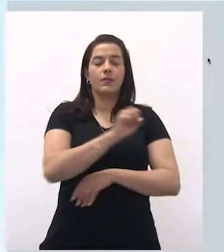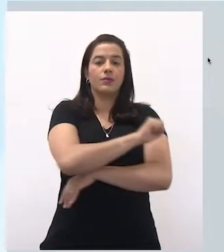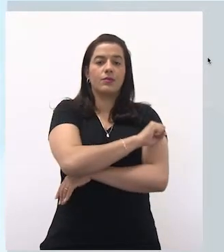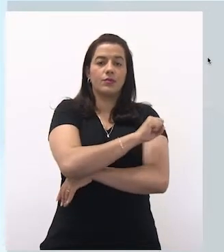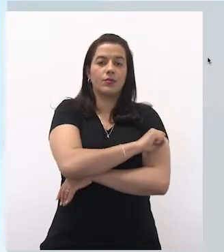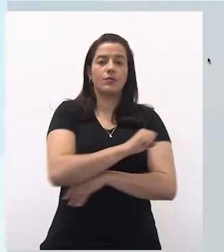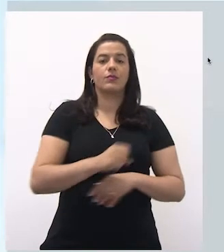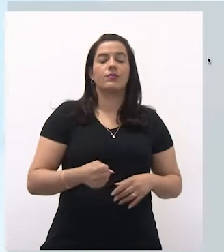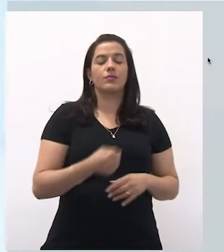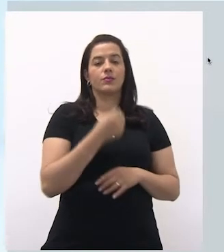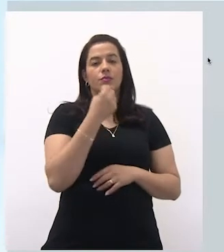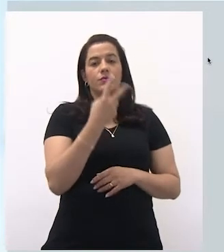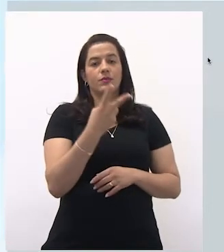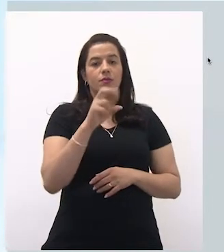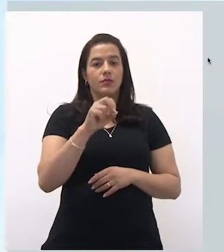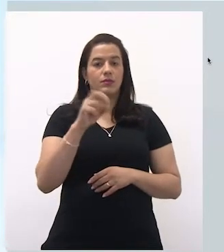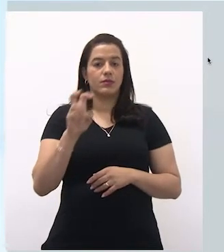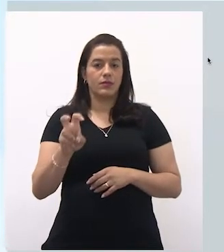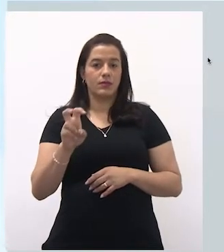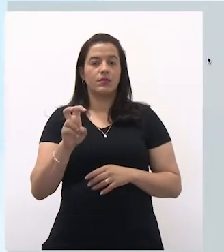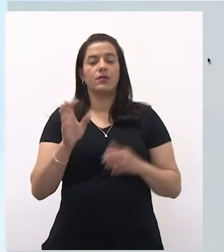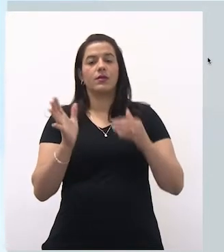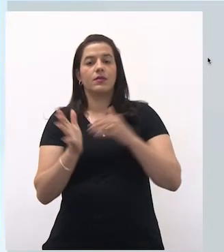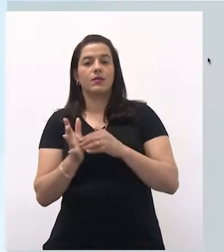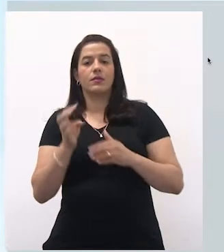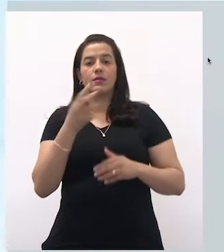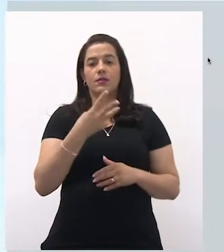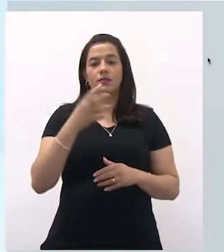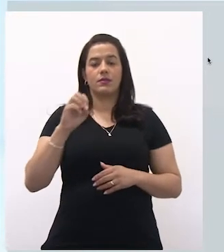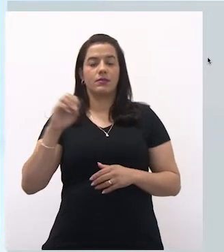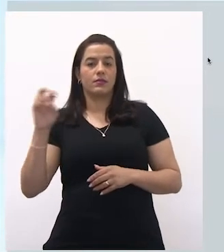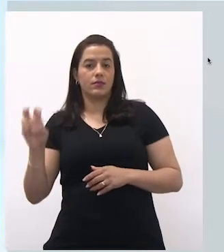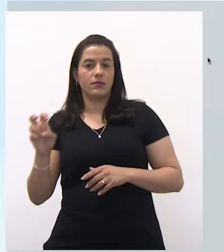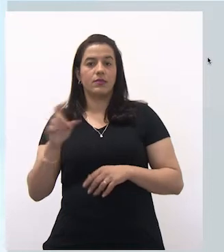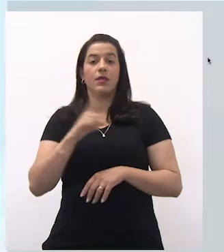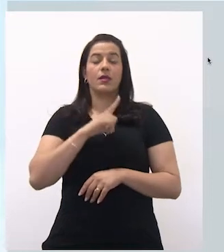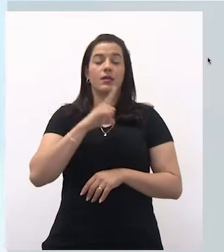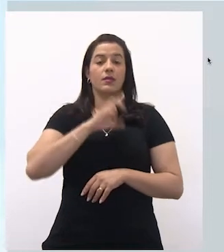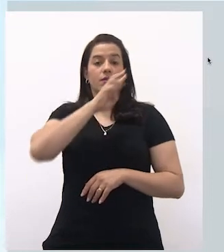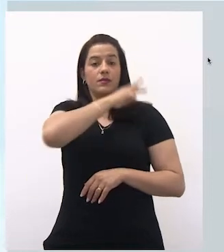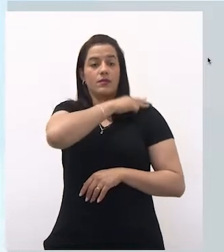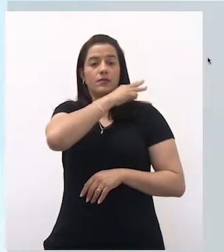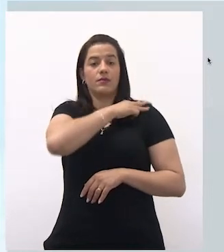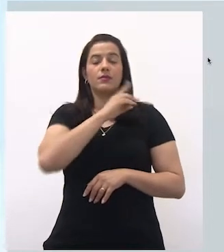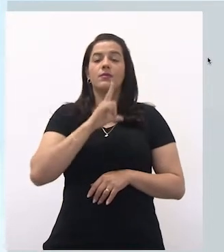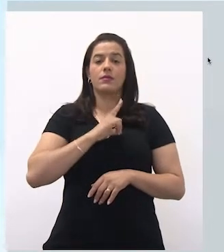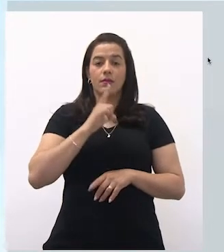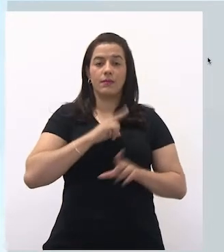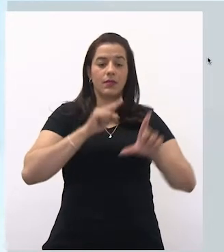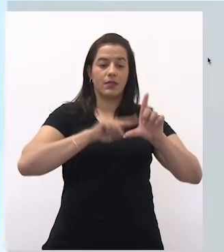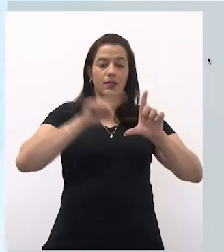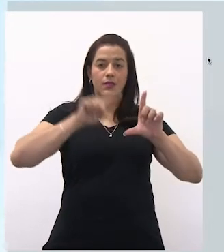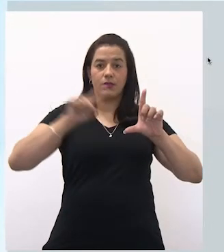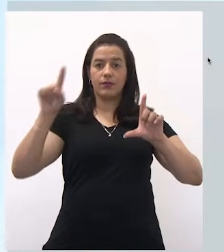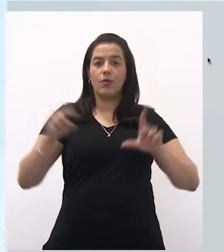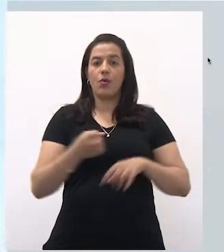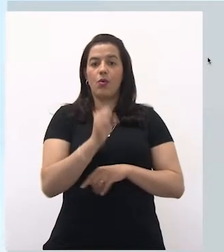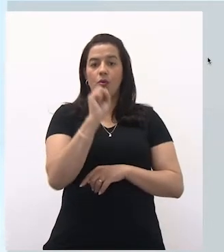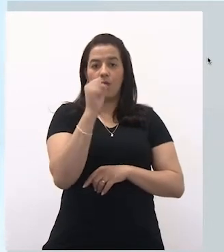e 375. Na 3ª série do ensino médio, eu também tenho 8 níveis, que variam